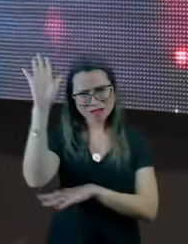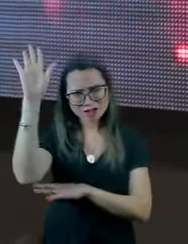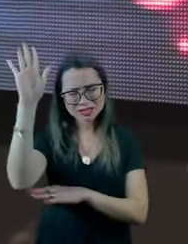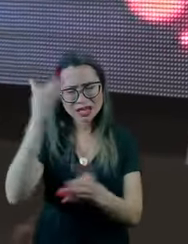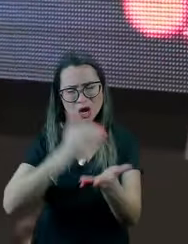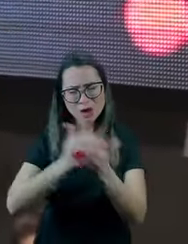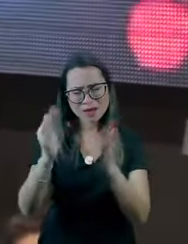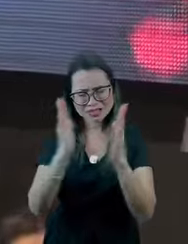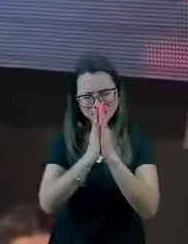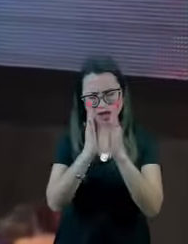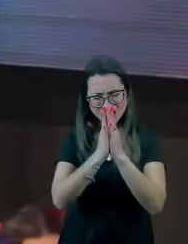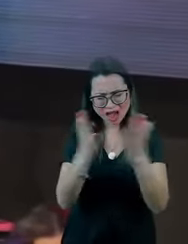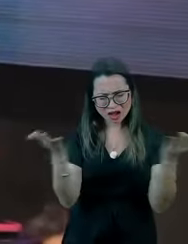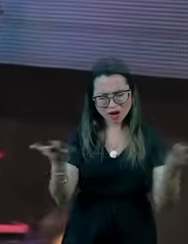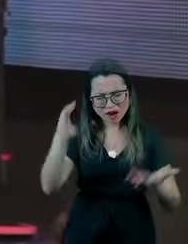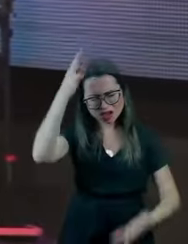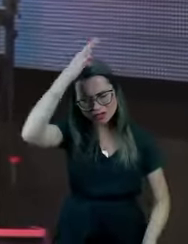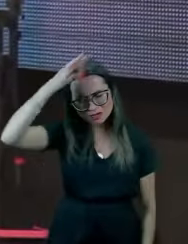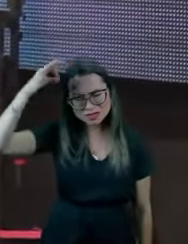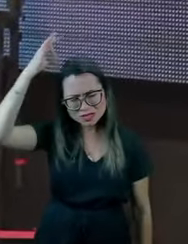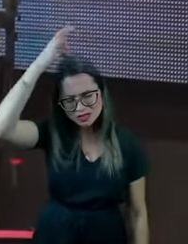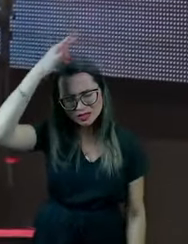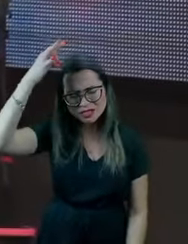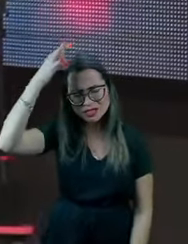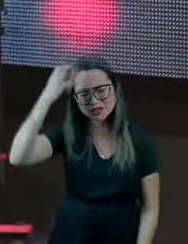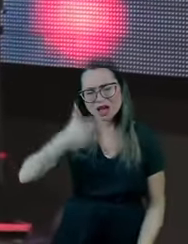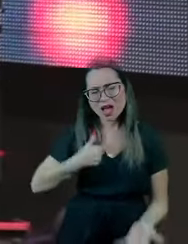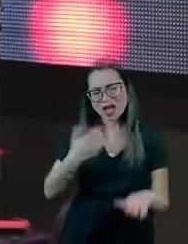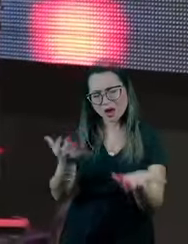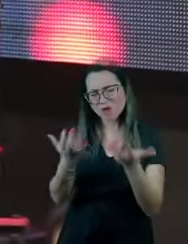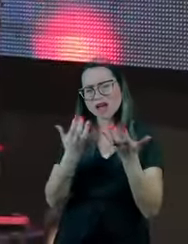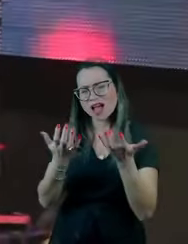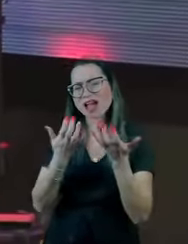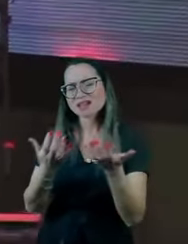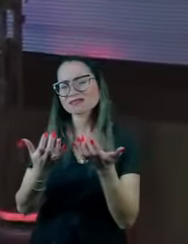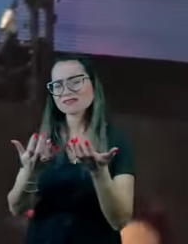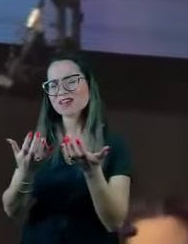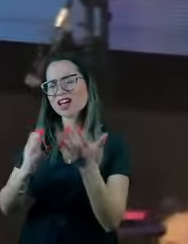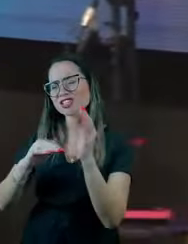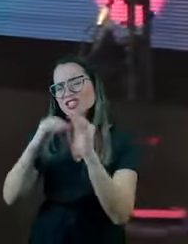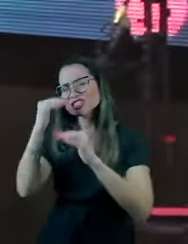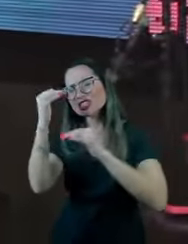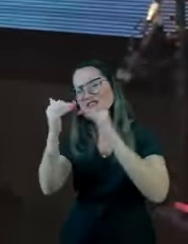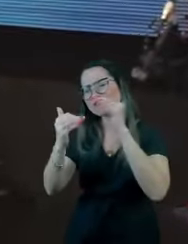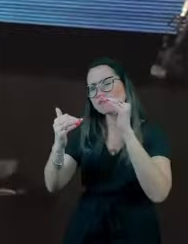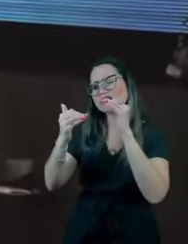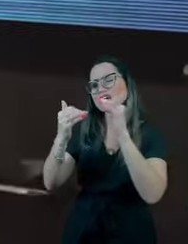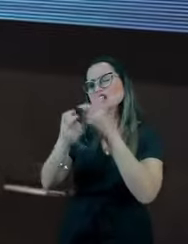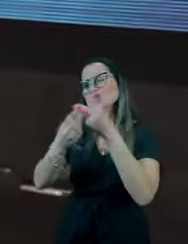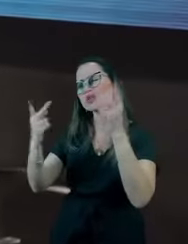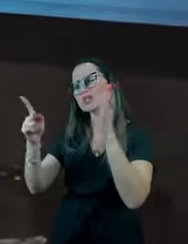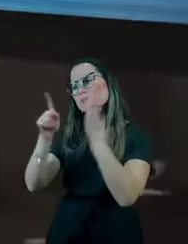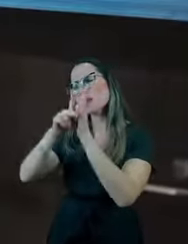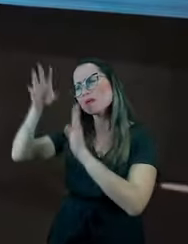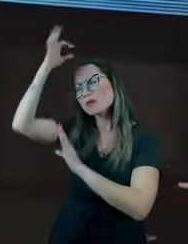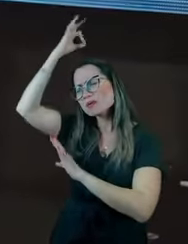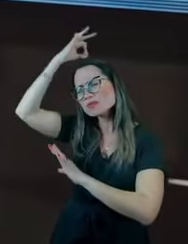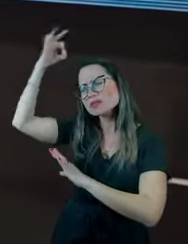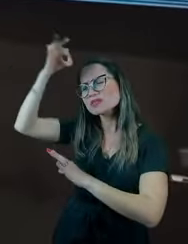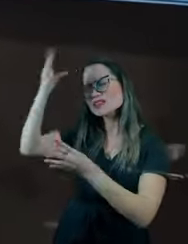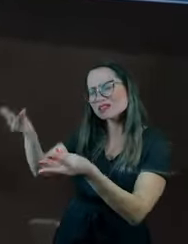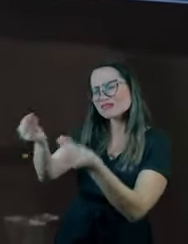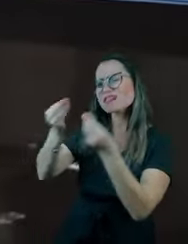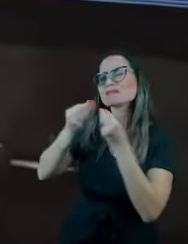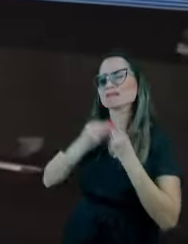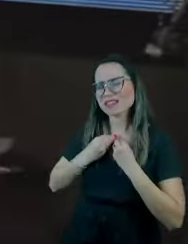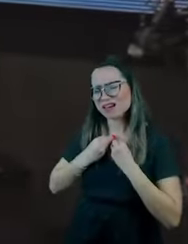a orar agora e dizer: Espírito Santo, eu quero do seu alimento. Eu tenho fome do seu alimento. Eu tenho